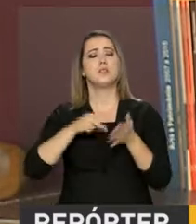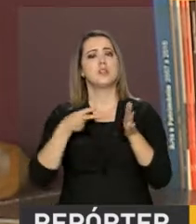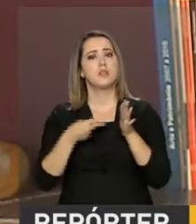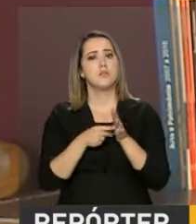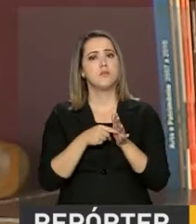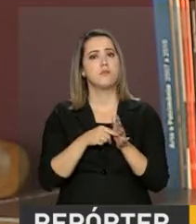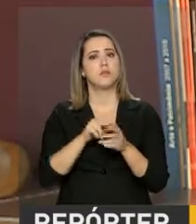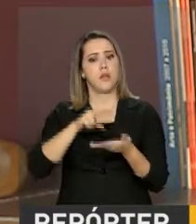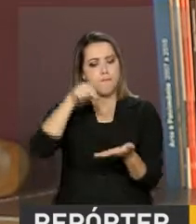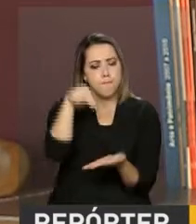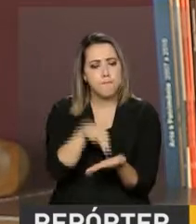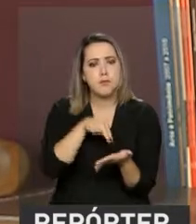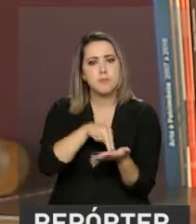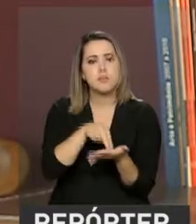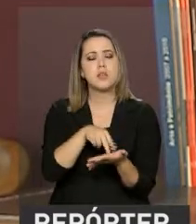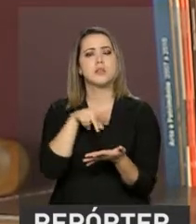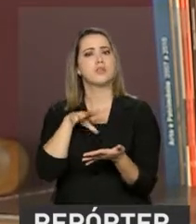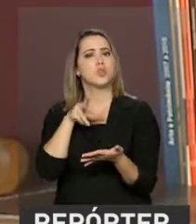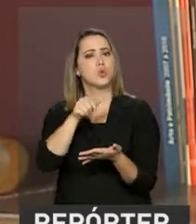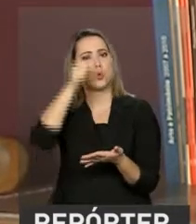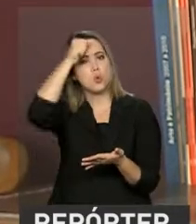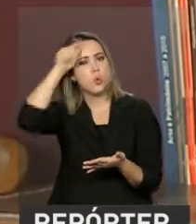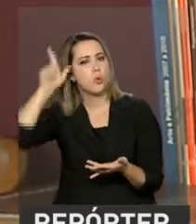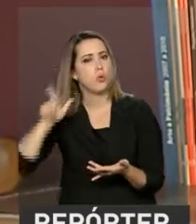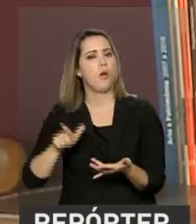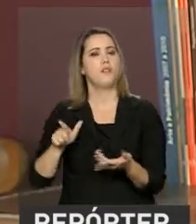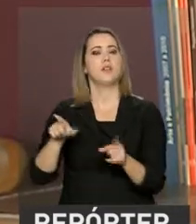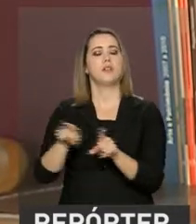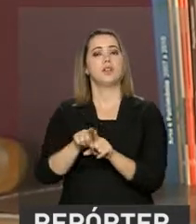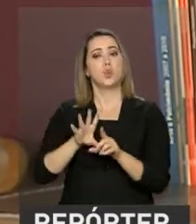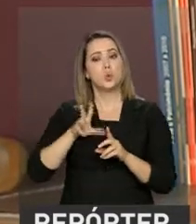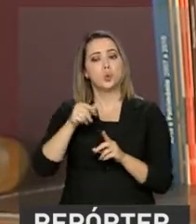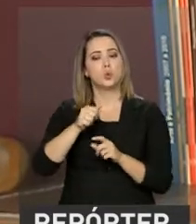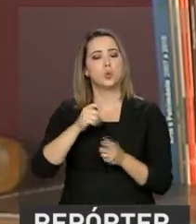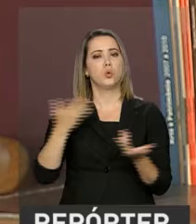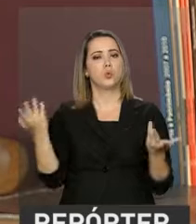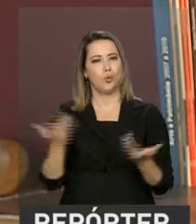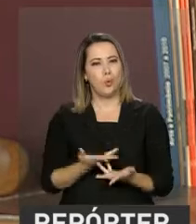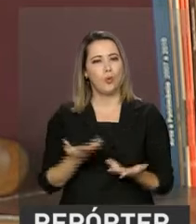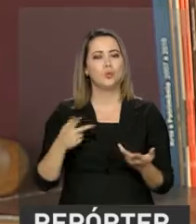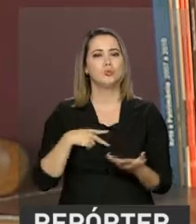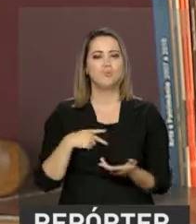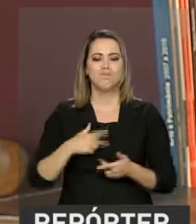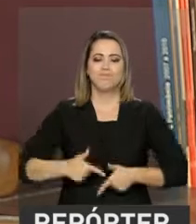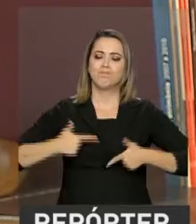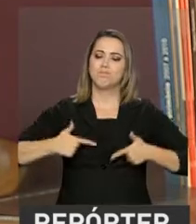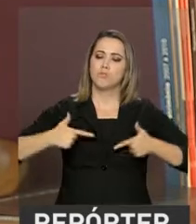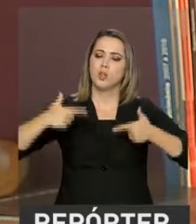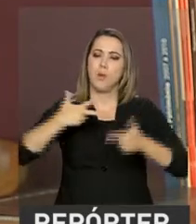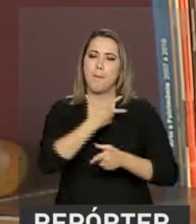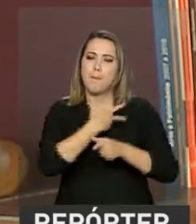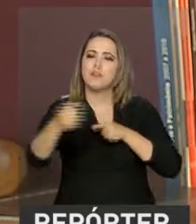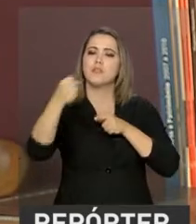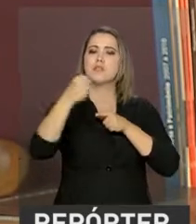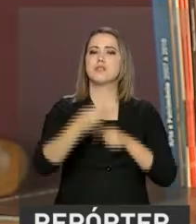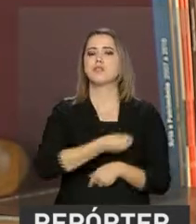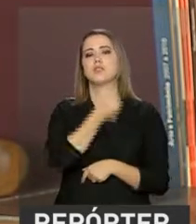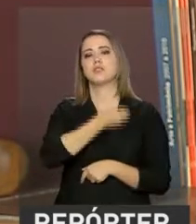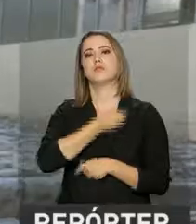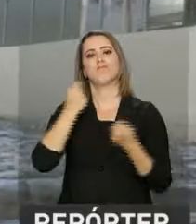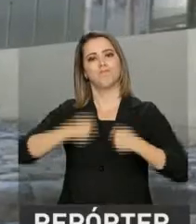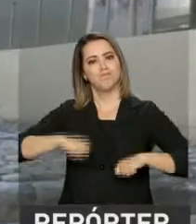de todo o aço descendente que de alguma forma ainda hoje luta para vencer na vida e tem que lutar